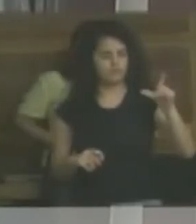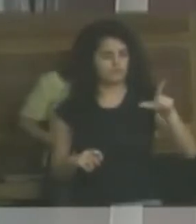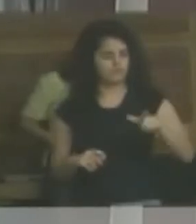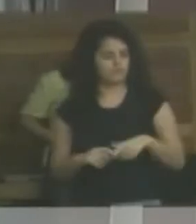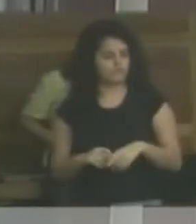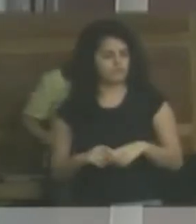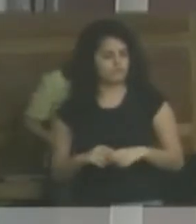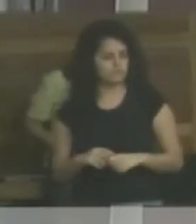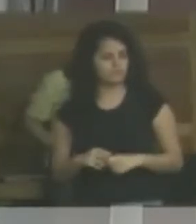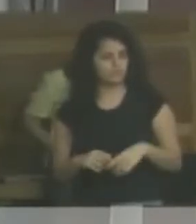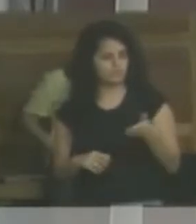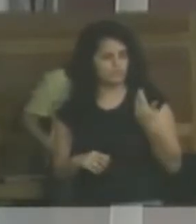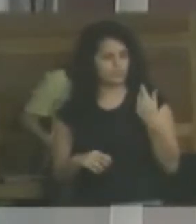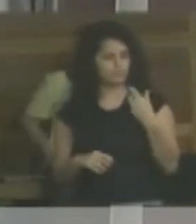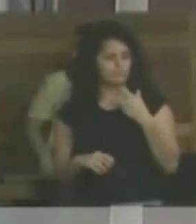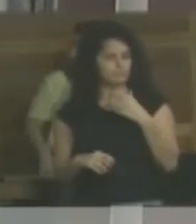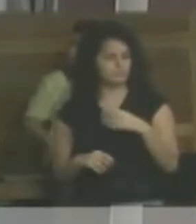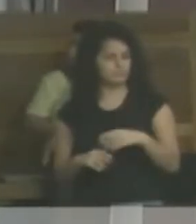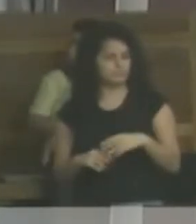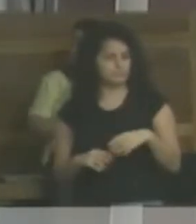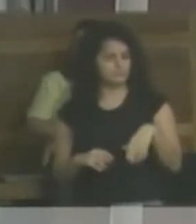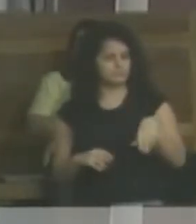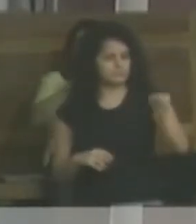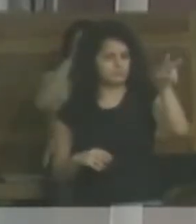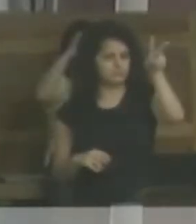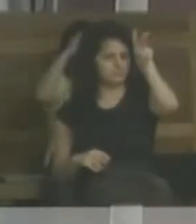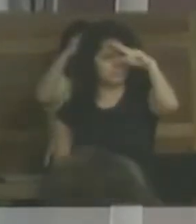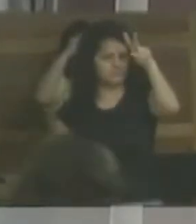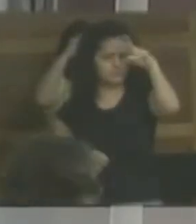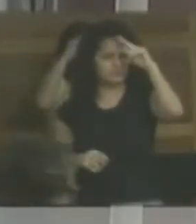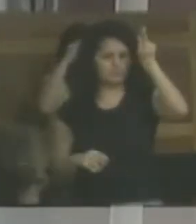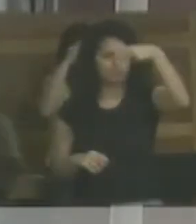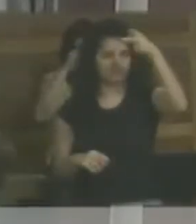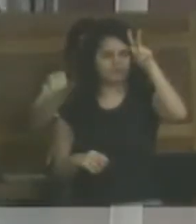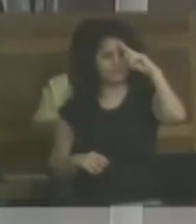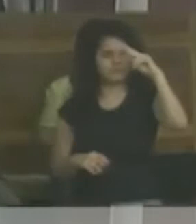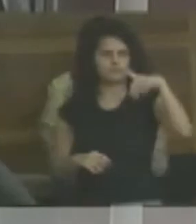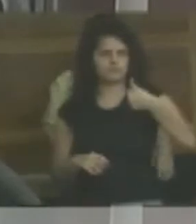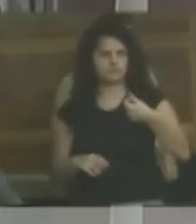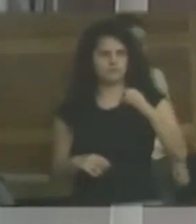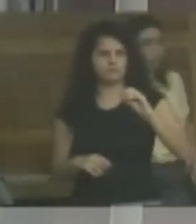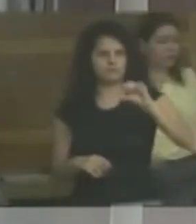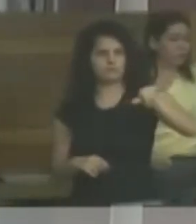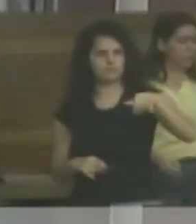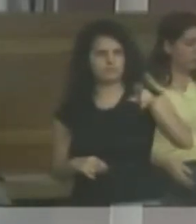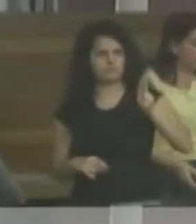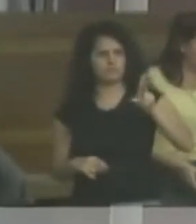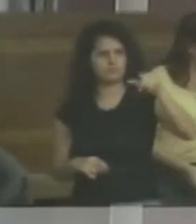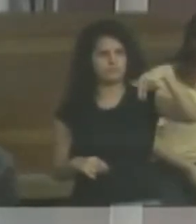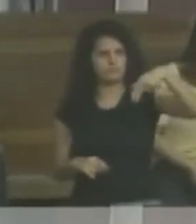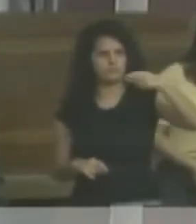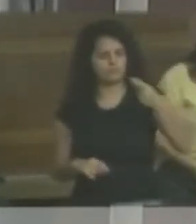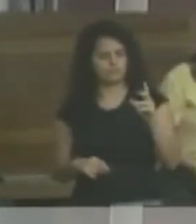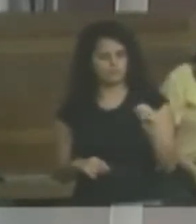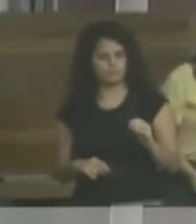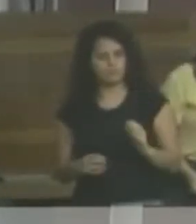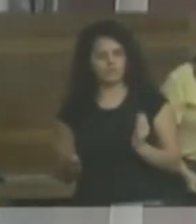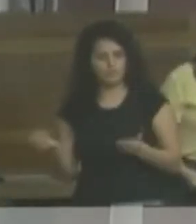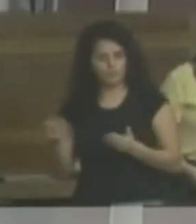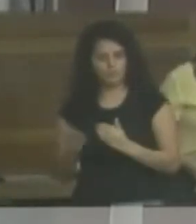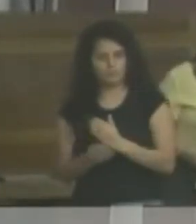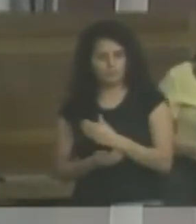feita. E outra coisa, segunda-feira, a próxima segunda-feira, dia 18, o CVT volta a funcionar. Aí eu convido o